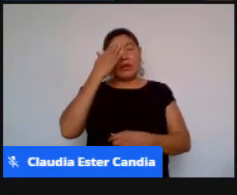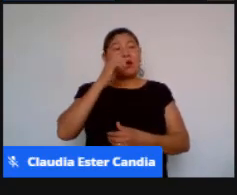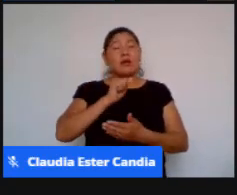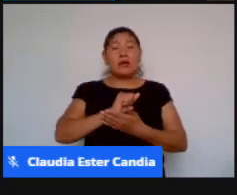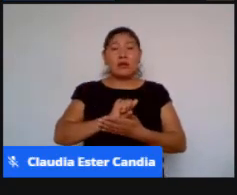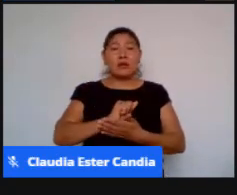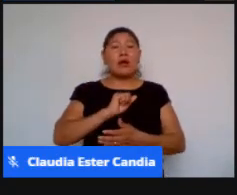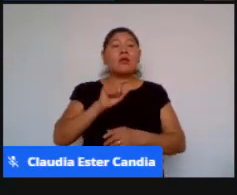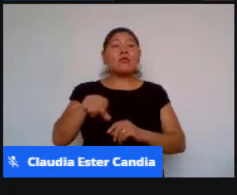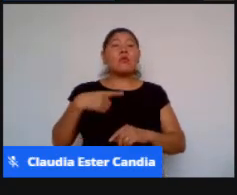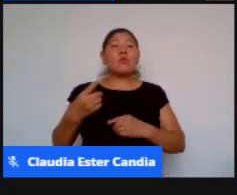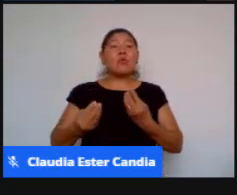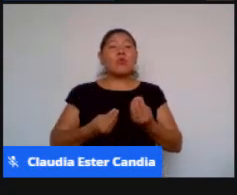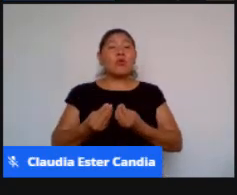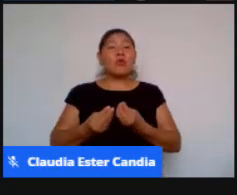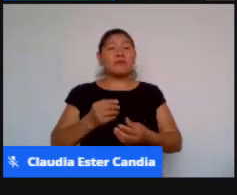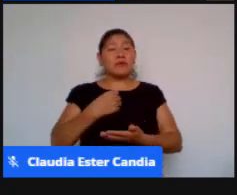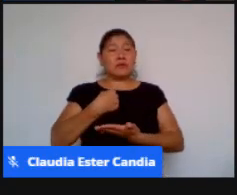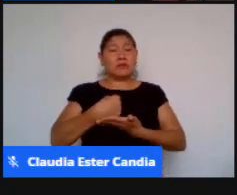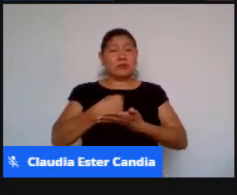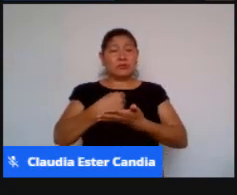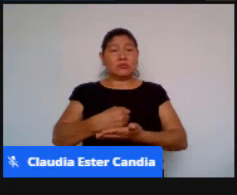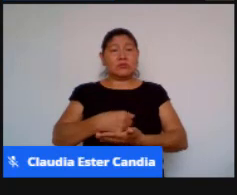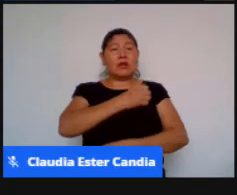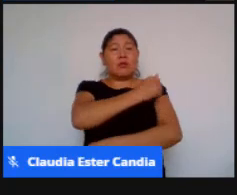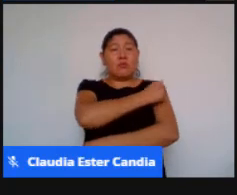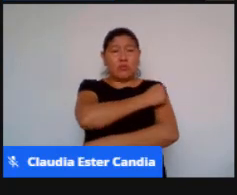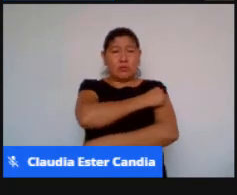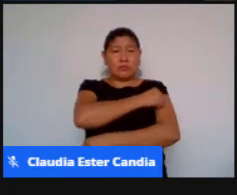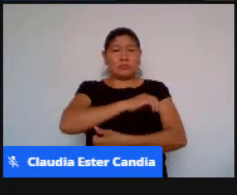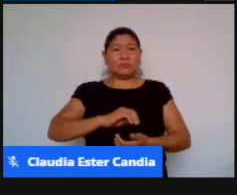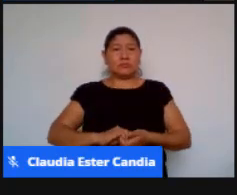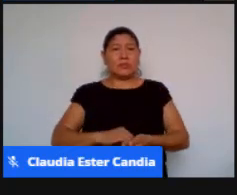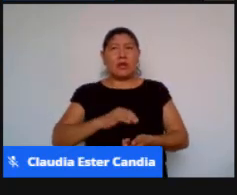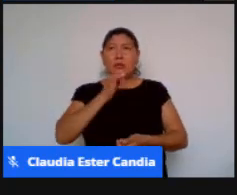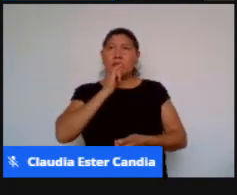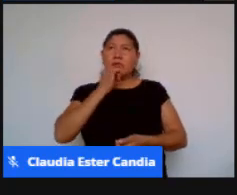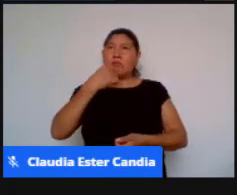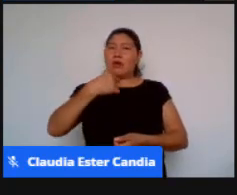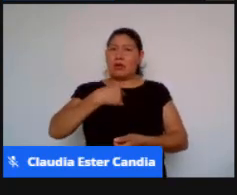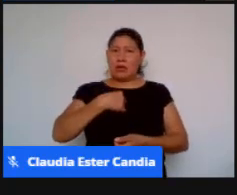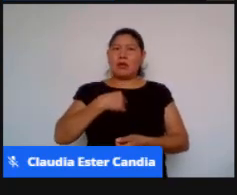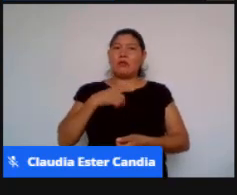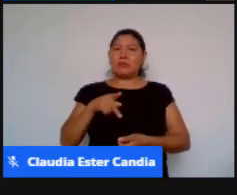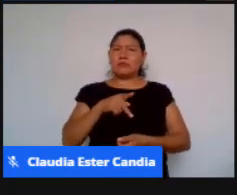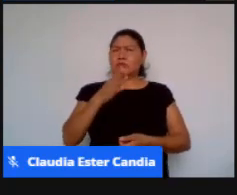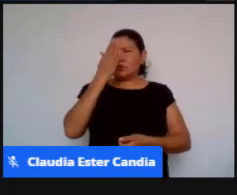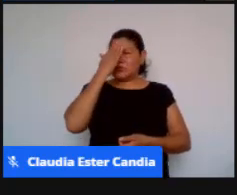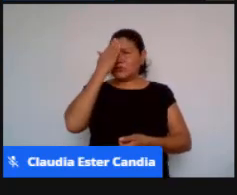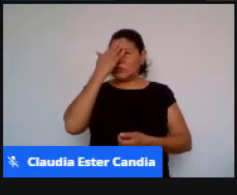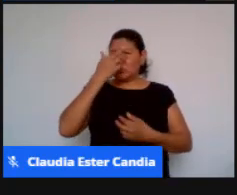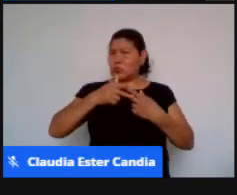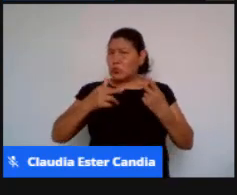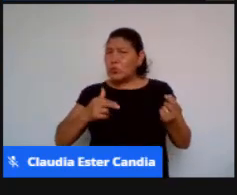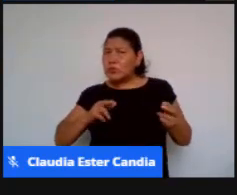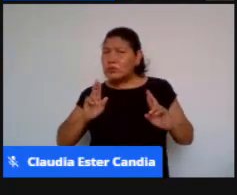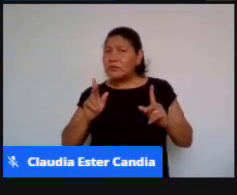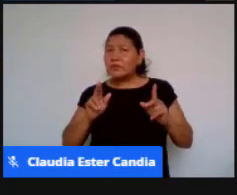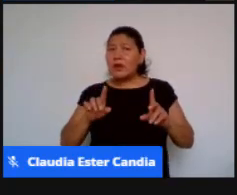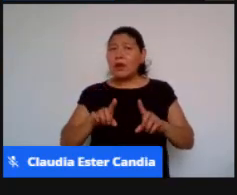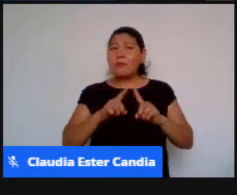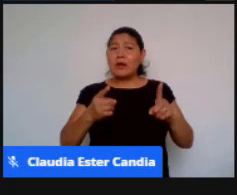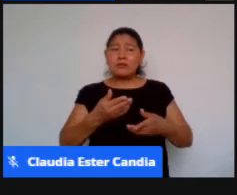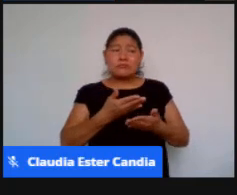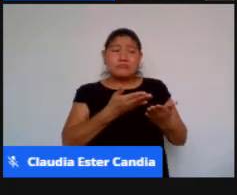eu, né? Você sabe muito mais do que eu, analista aqui falando que já estou alguns aninhos fora de sala de aula. Mas os Rafas saíram novinhos, né?